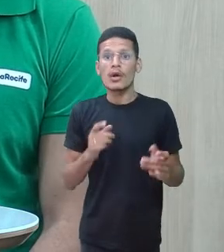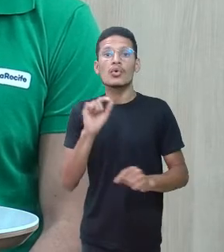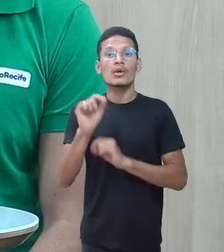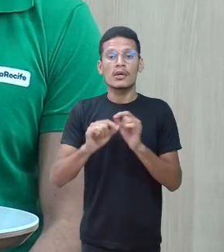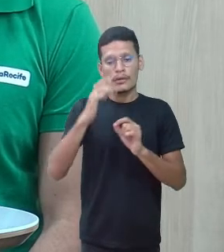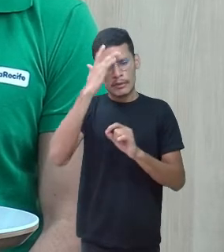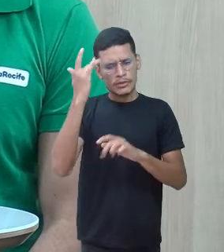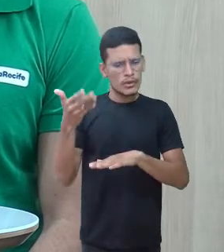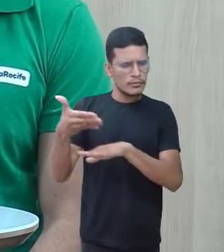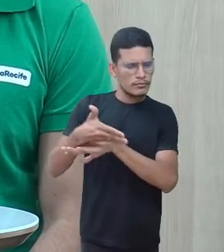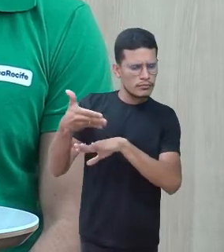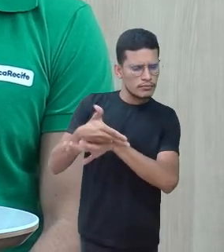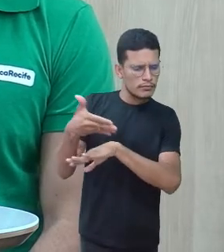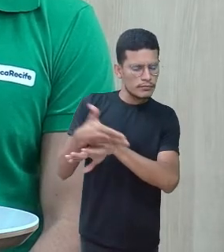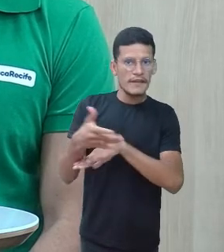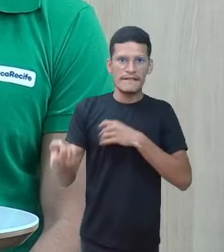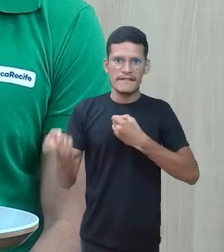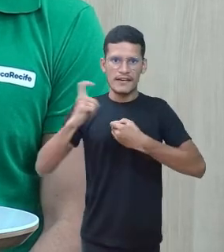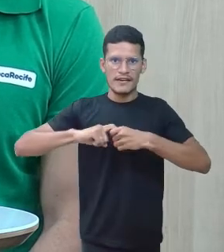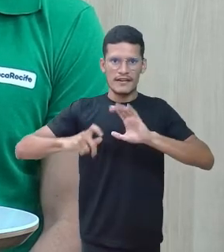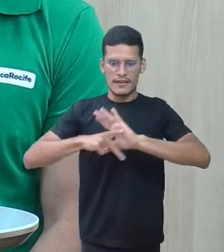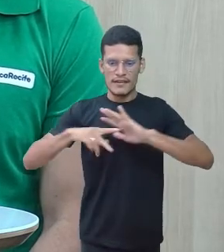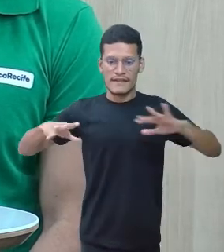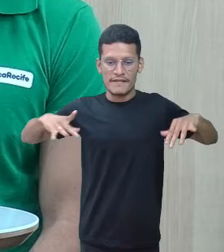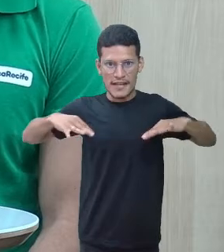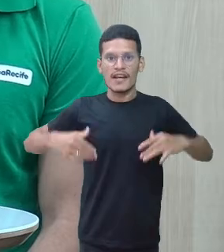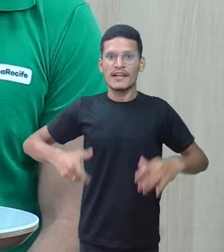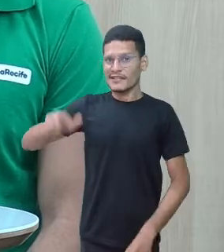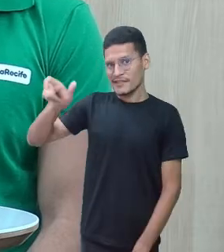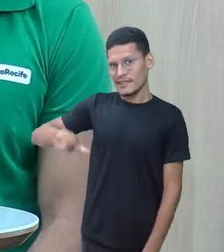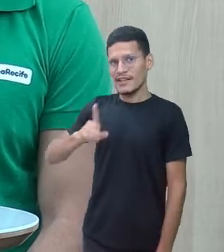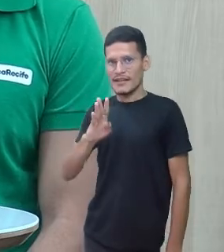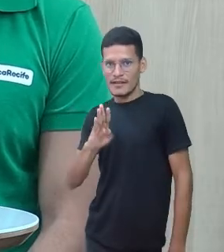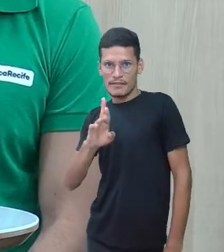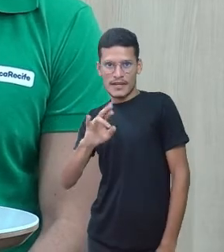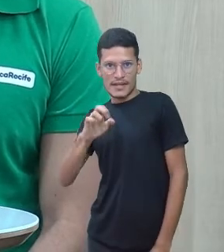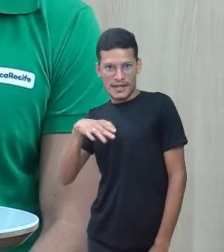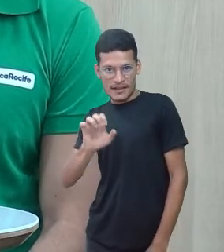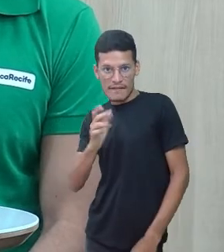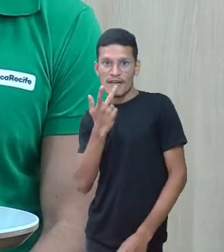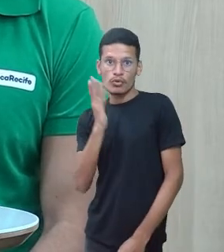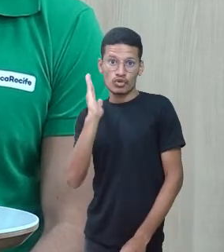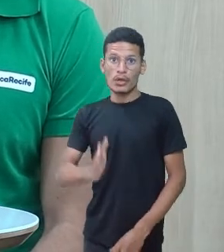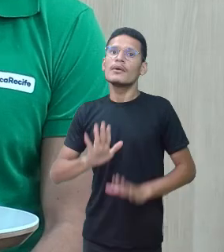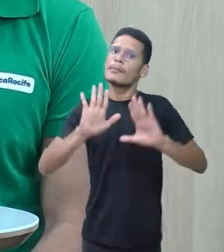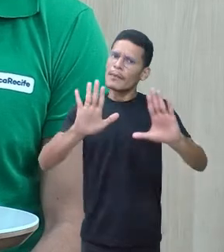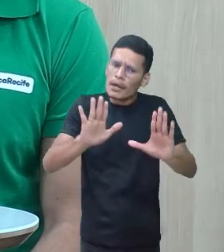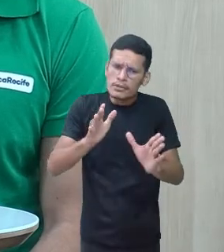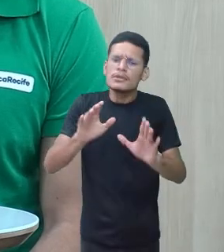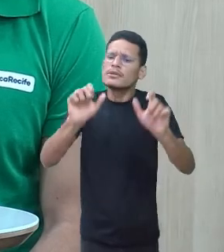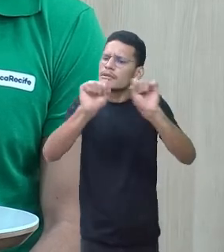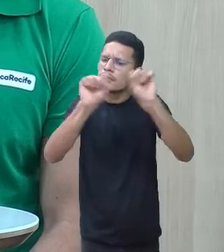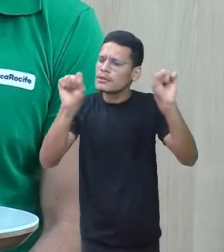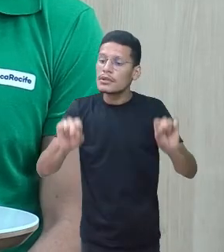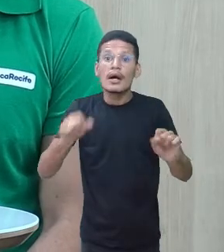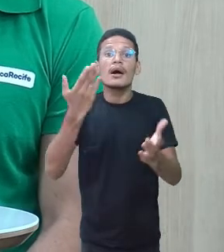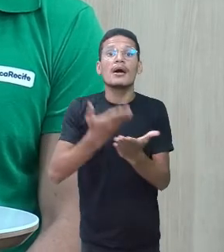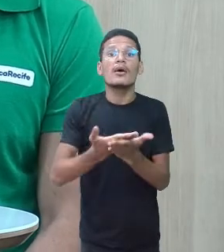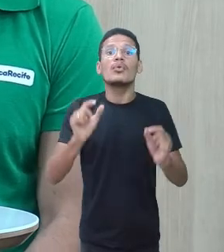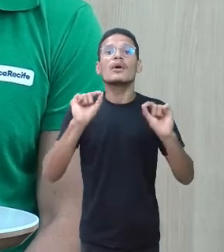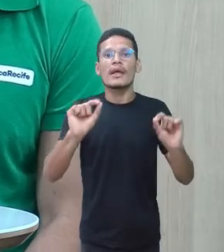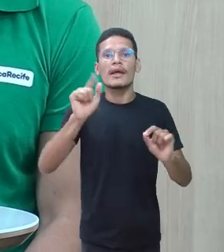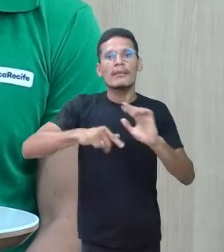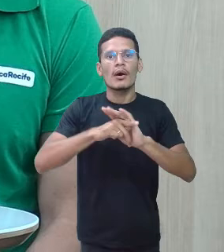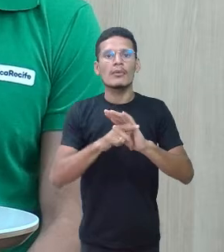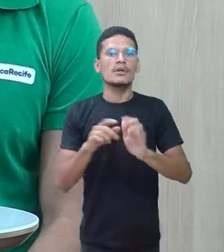né? De volta do feriado, como a Briane falou. E como ela falou, vocês sabem que o nosso sistema de aula é um sistema de